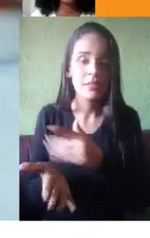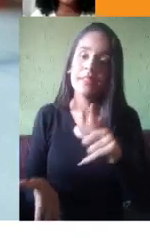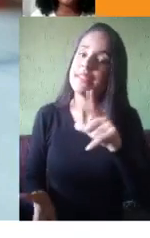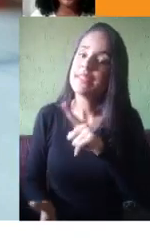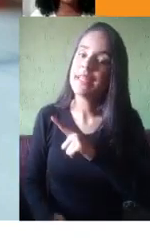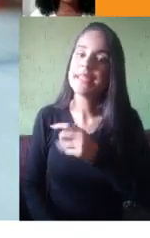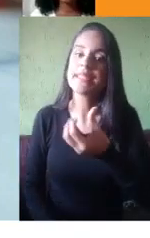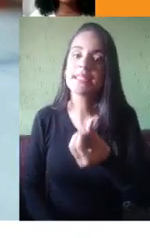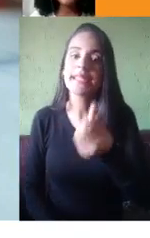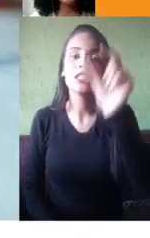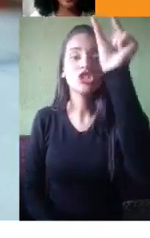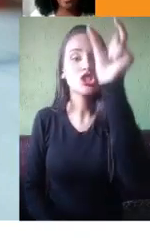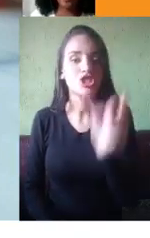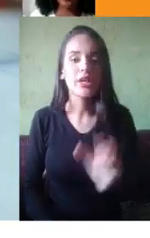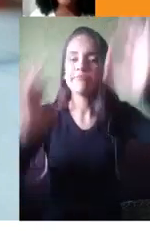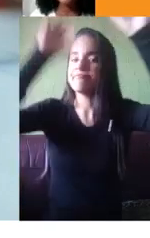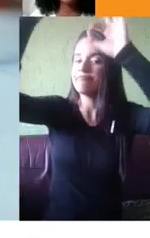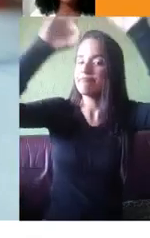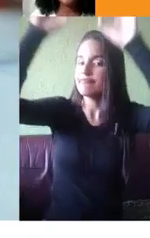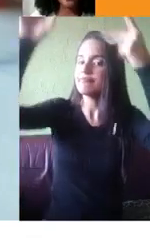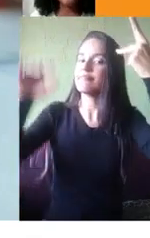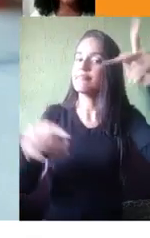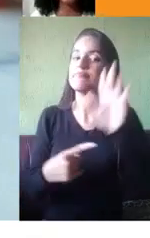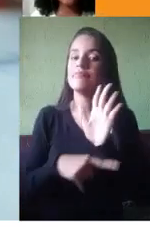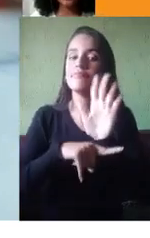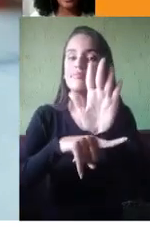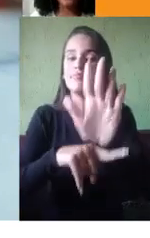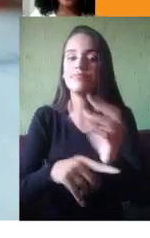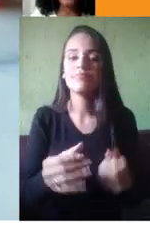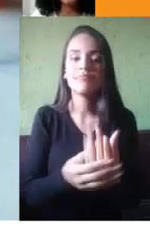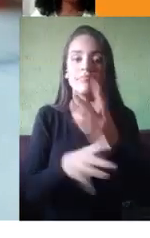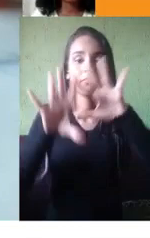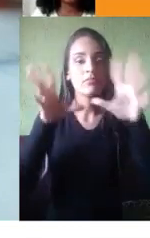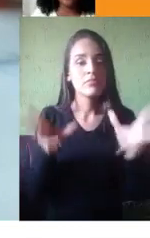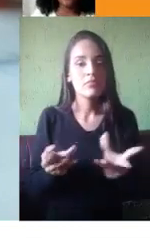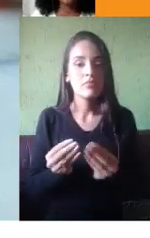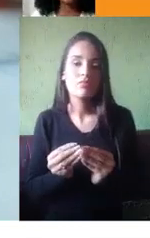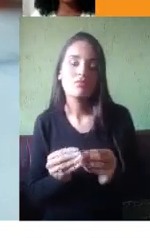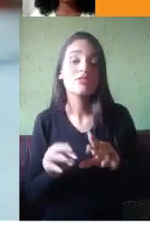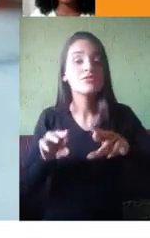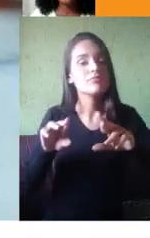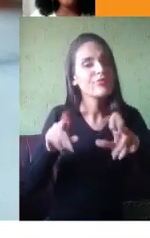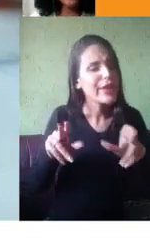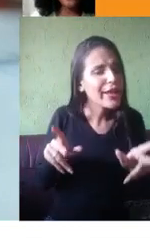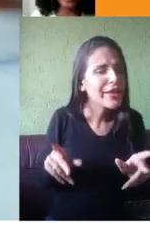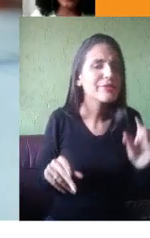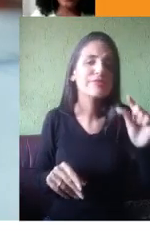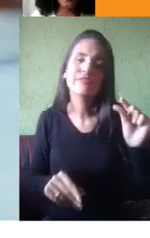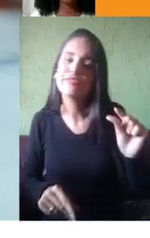foram sistematizadas 6 técnicas, 6 estratégias para te ajudar a construir uma conclusão um